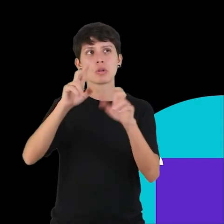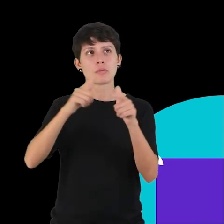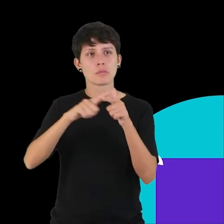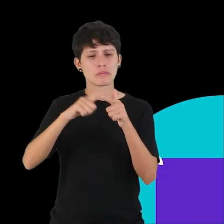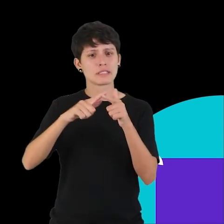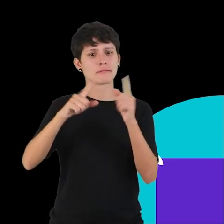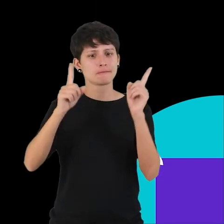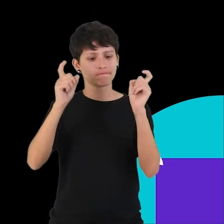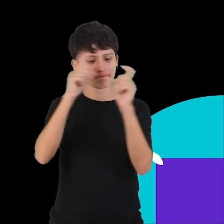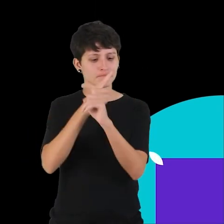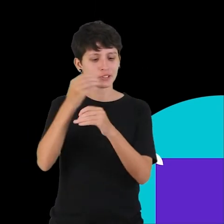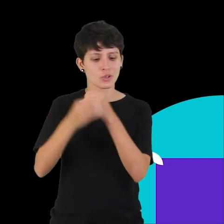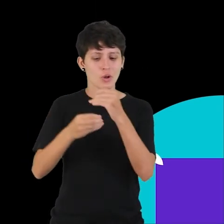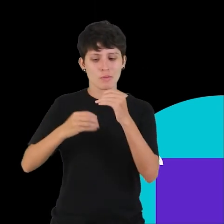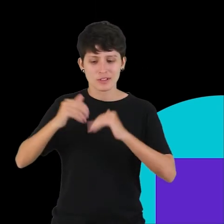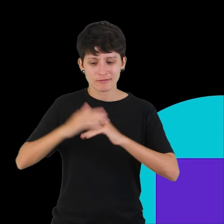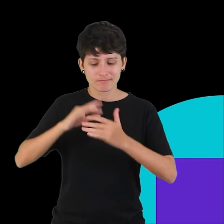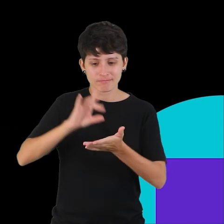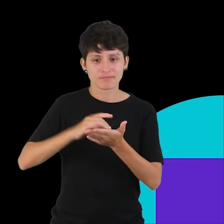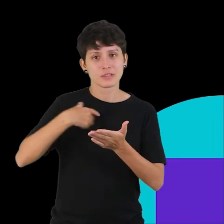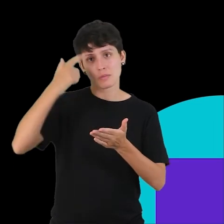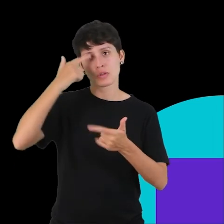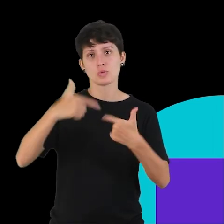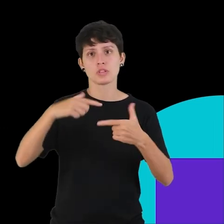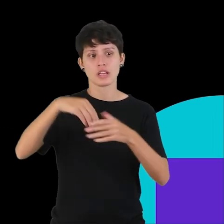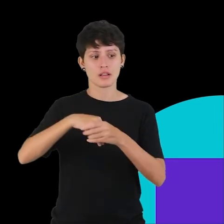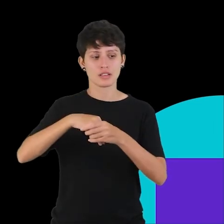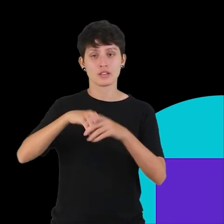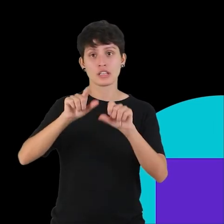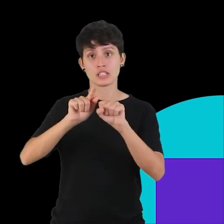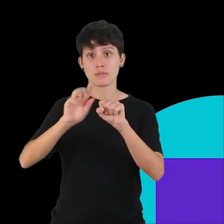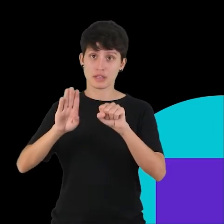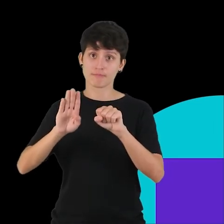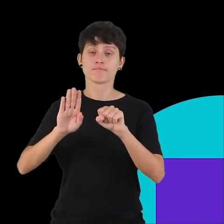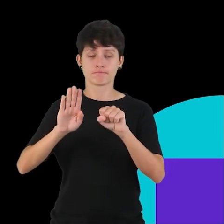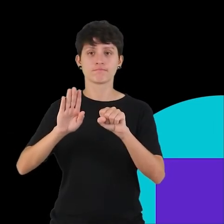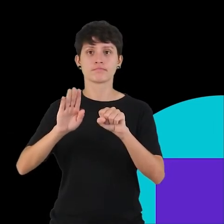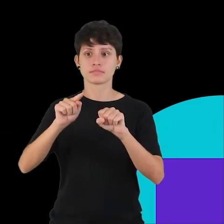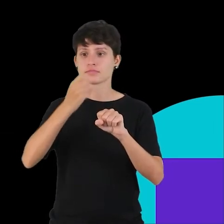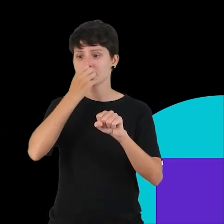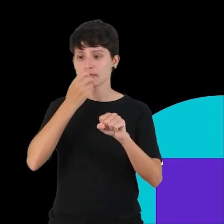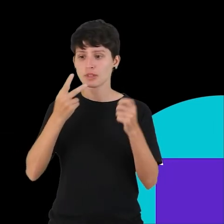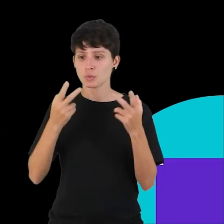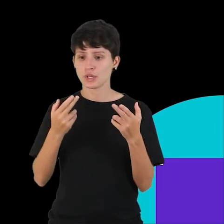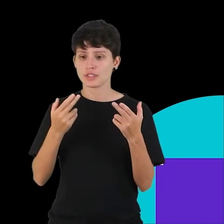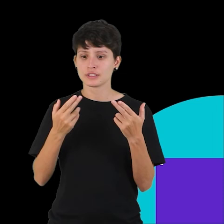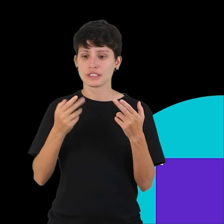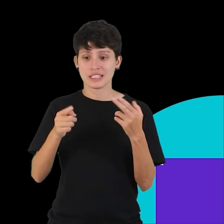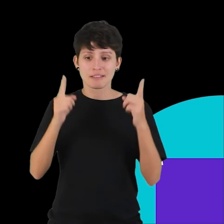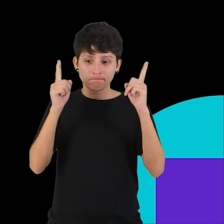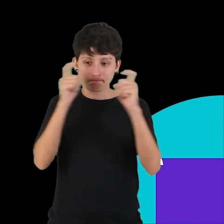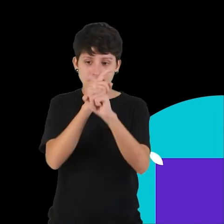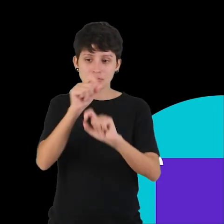relação da Keitiane com a comunidade dela? Qual a relação dos produtos da Nestlé com a saúde pública? Todas essas relações, elas ajudam a